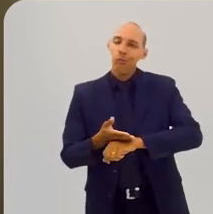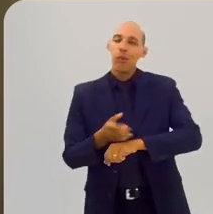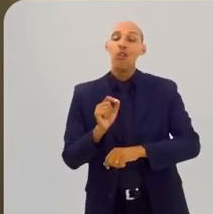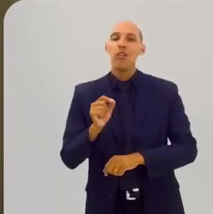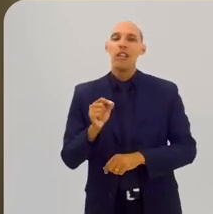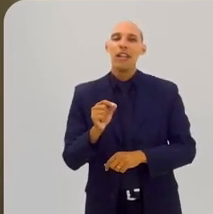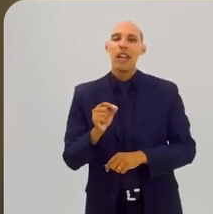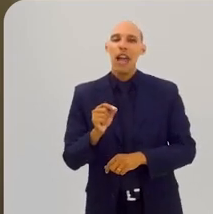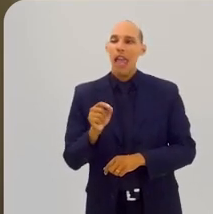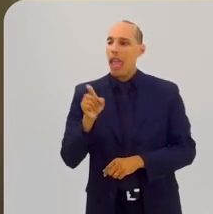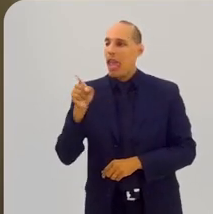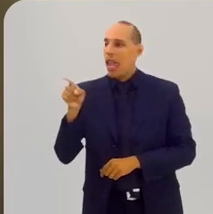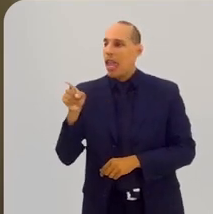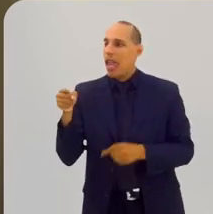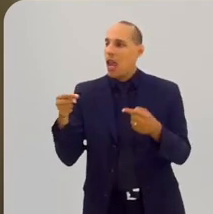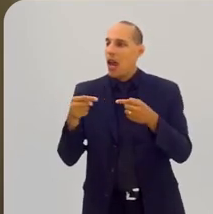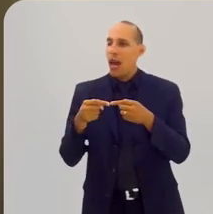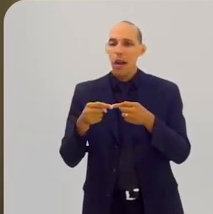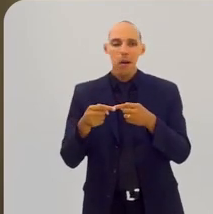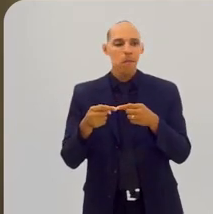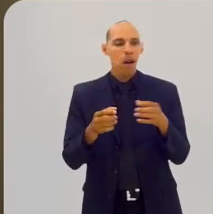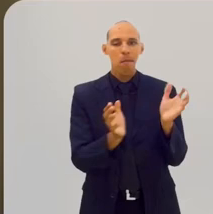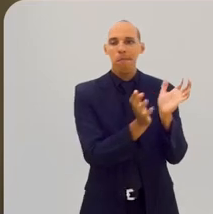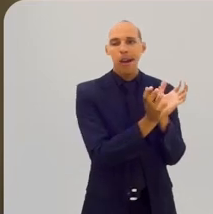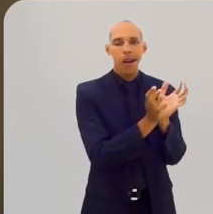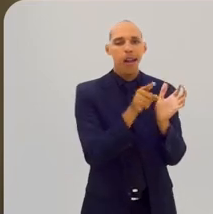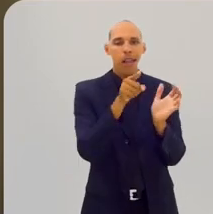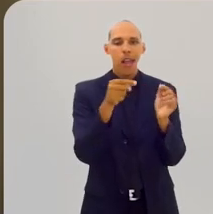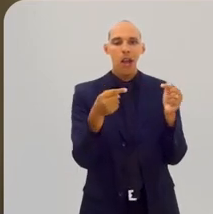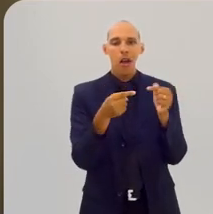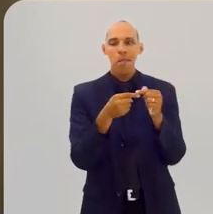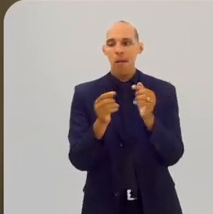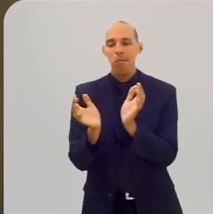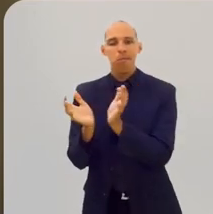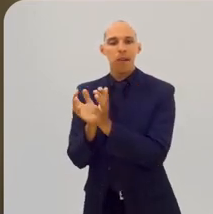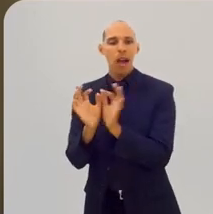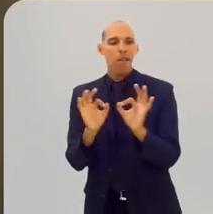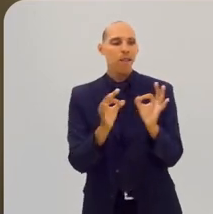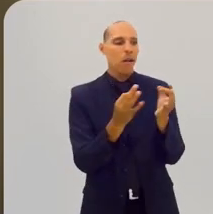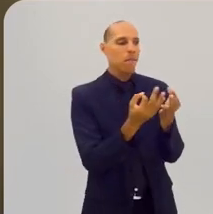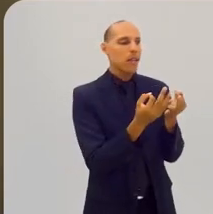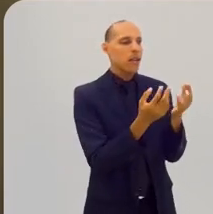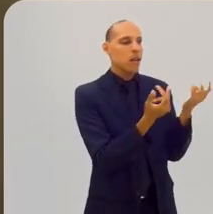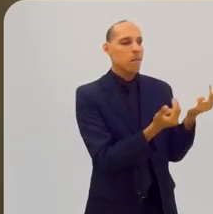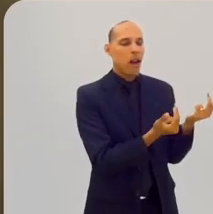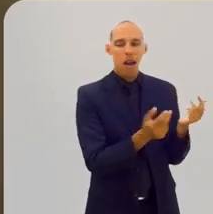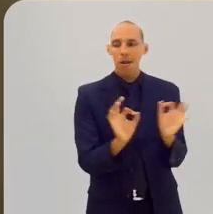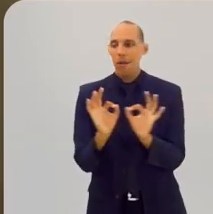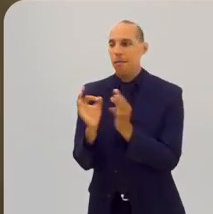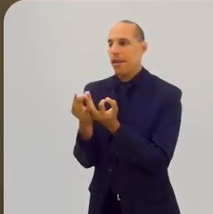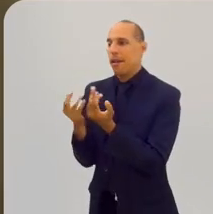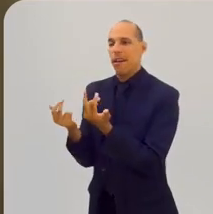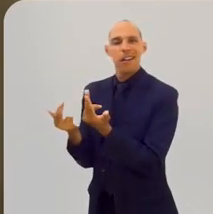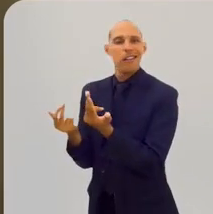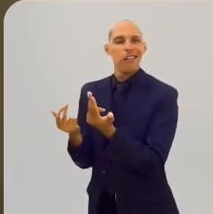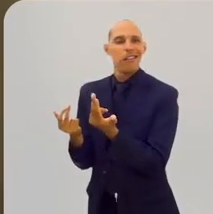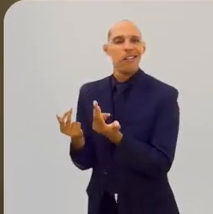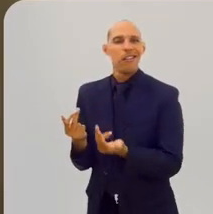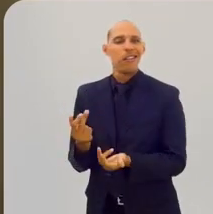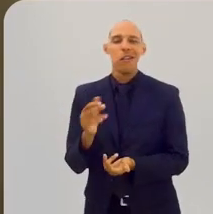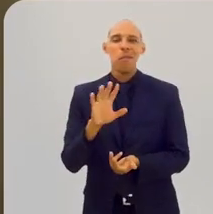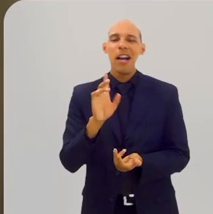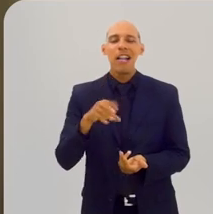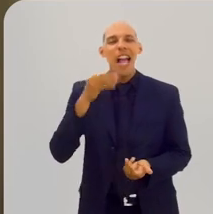de enquadrar as pessoas então da família tal todo mundo é assim edital e a gente